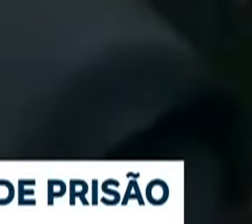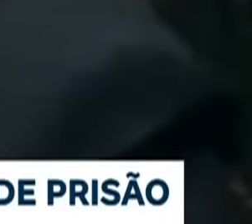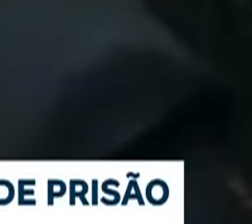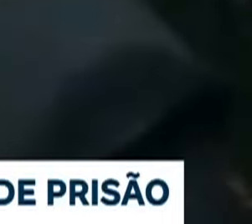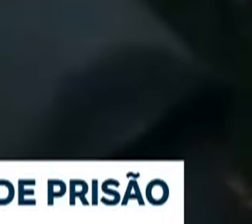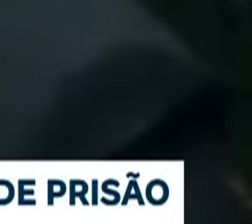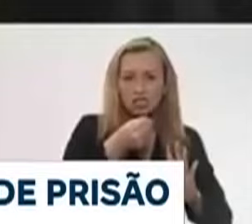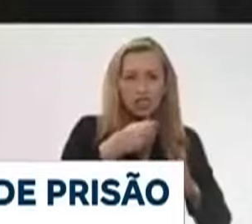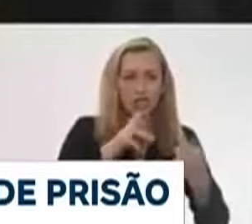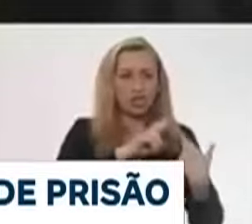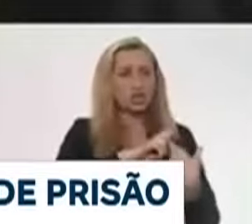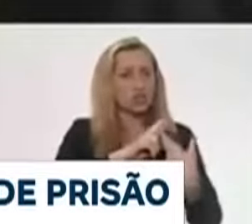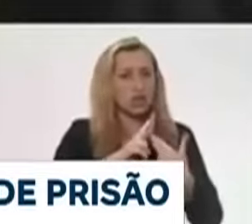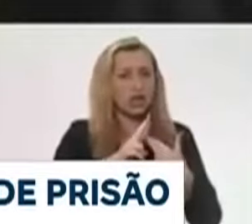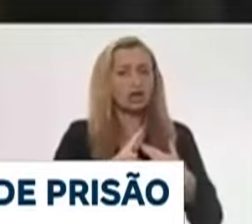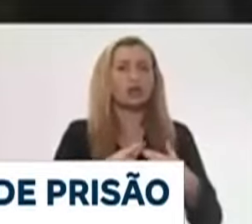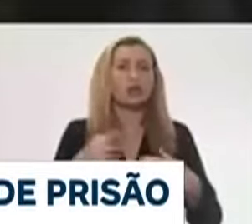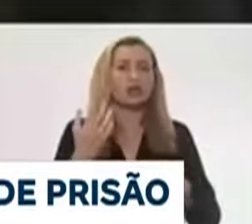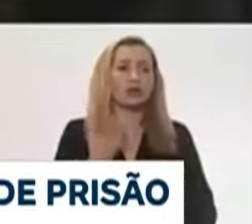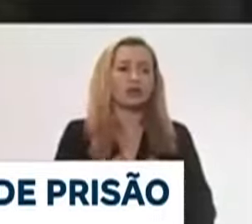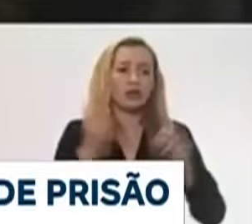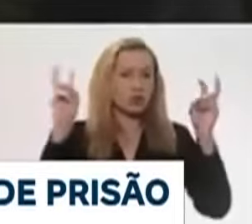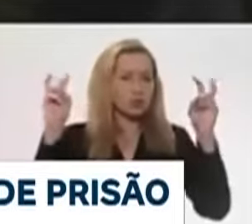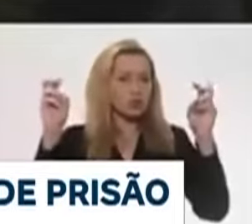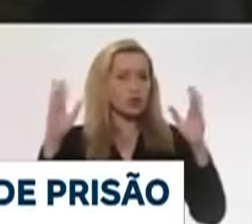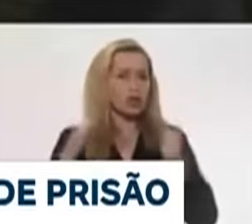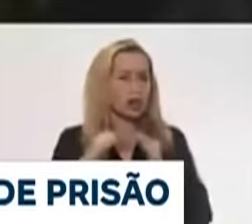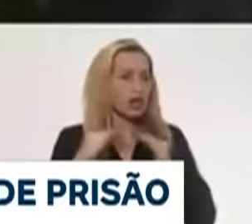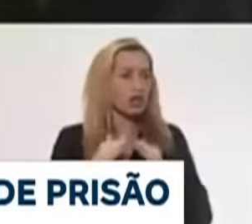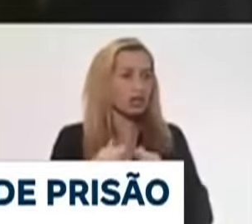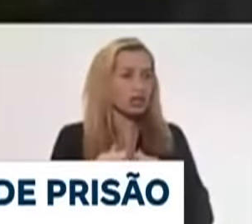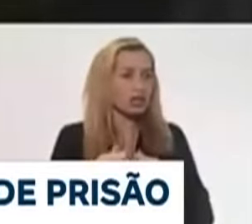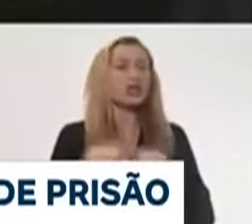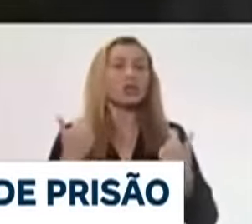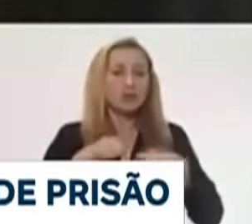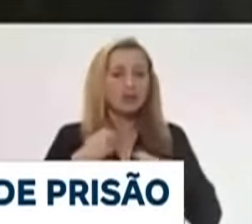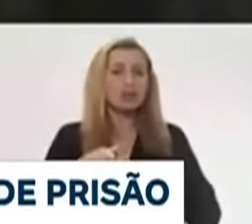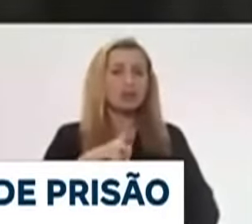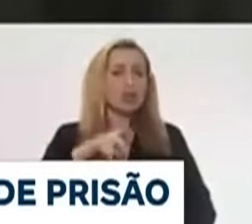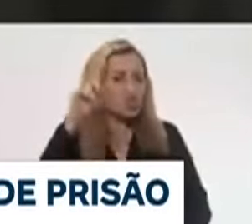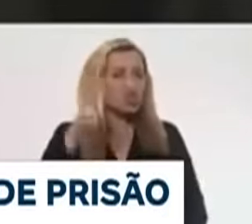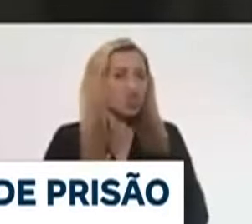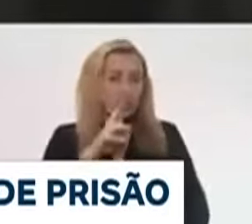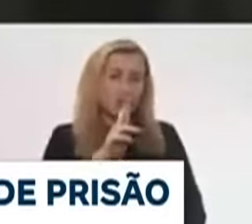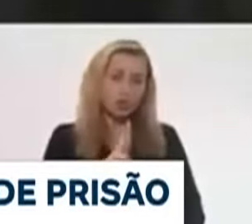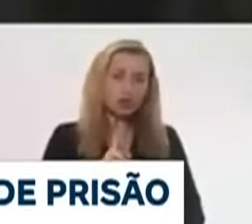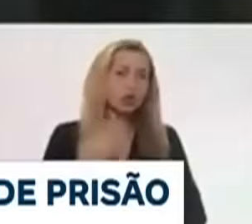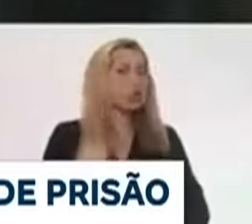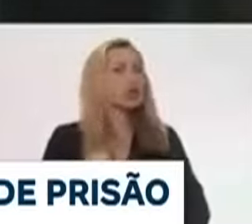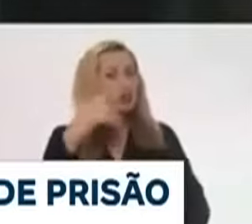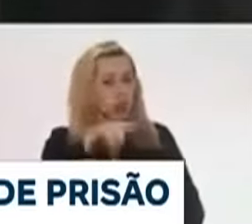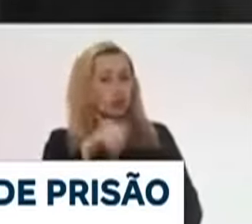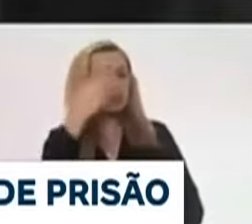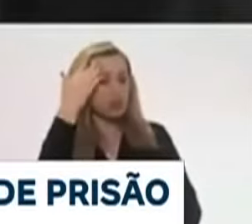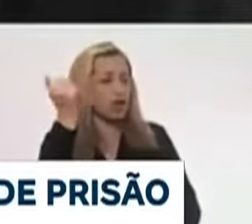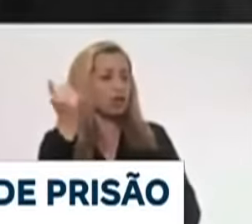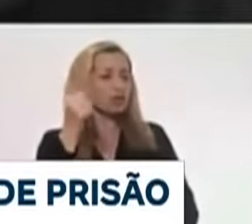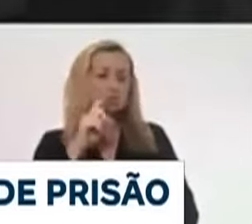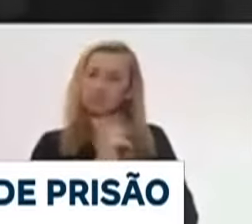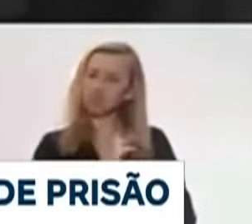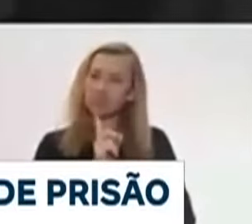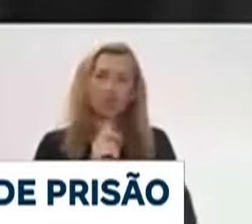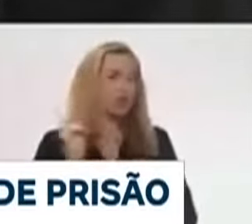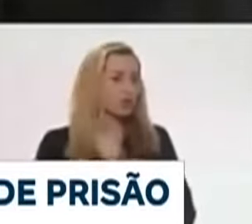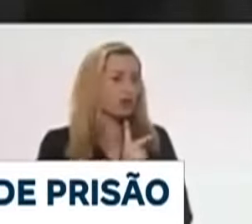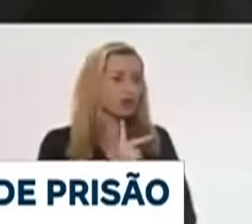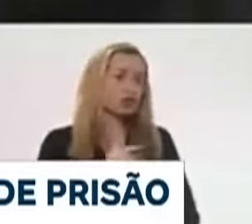74.000 corrigido pela inflação segundo a própria Assembleia Legislativa do Rio de Janeiro Esse foi o valor pago ao pedreiro entre os